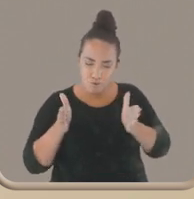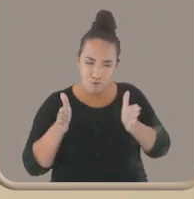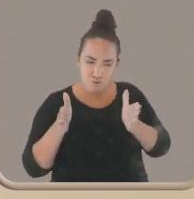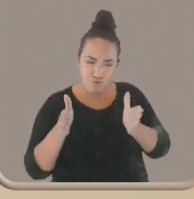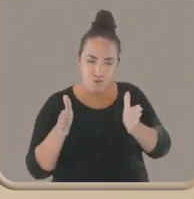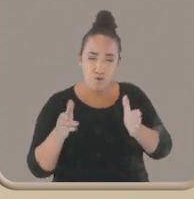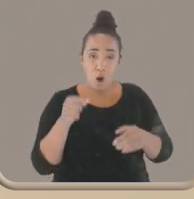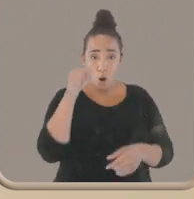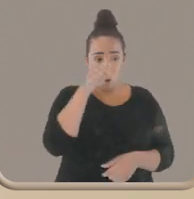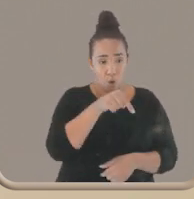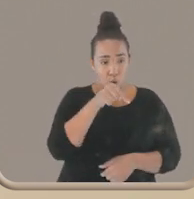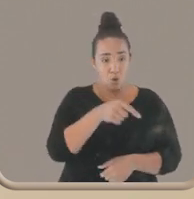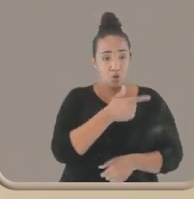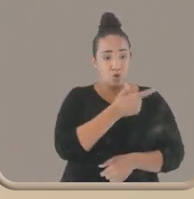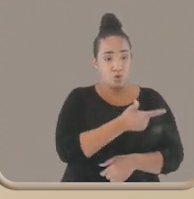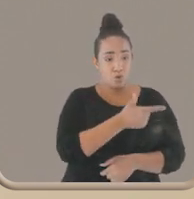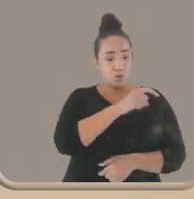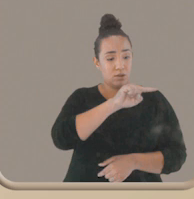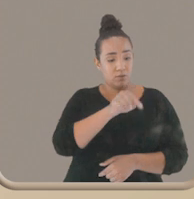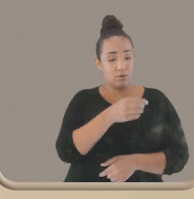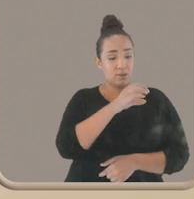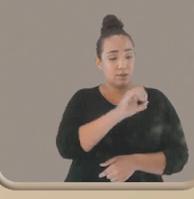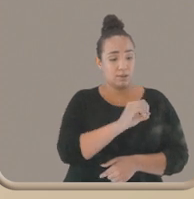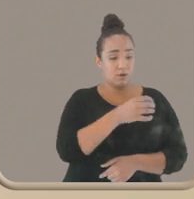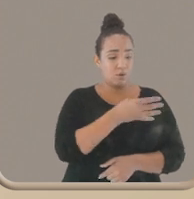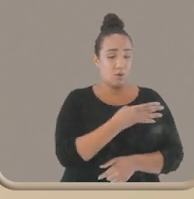tempo. Um deles correu